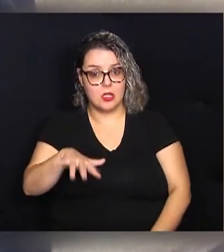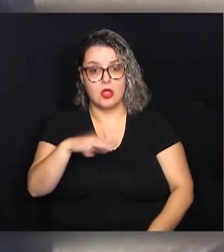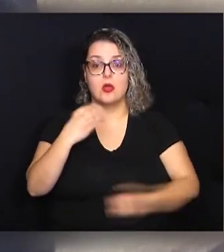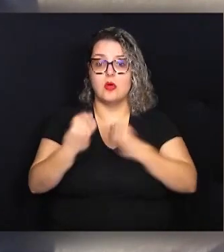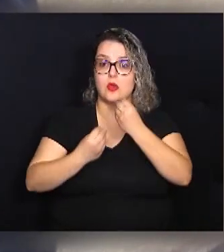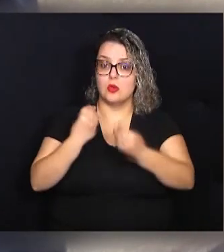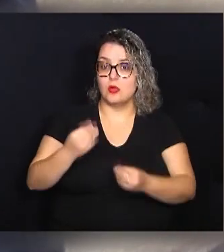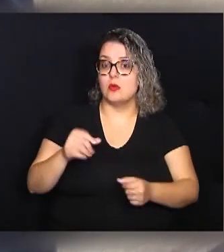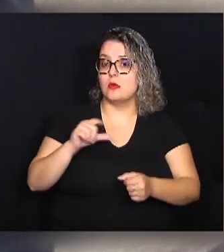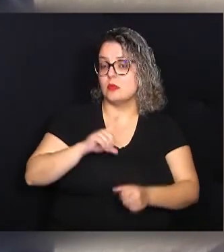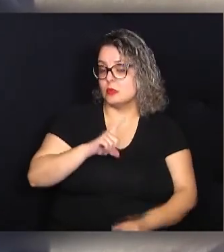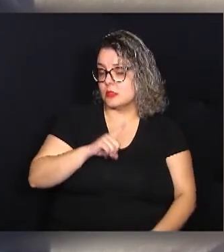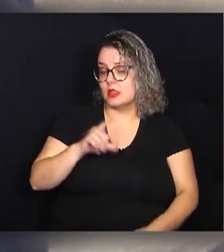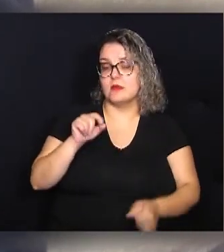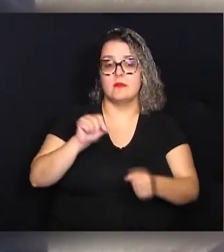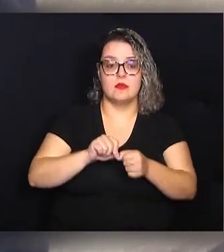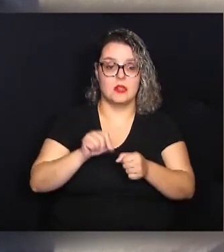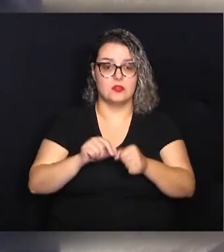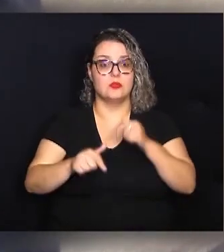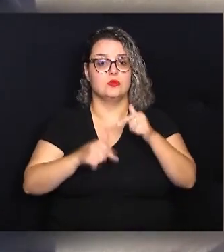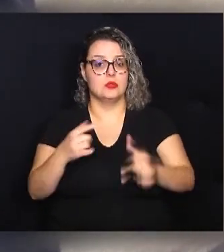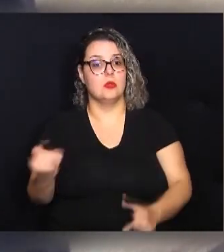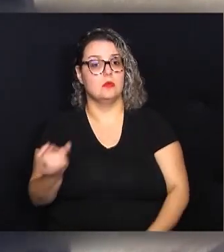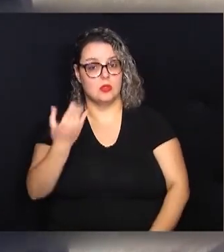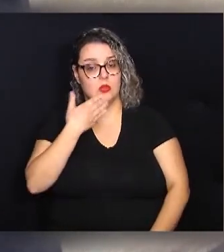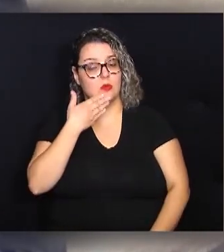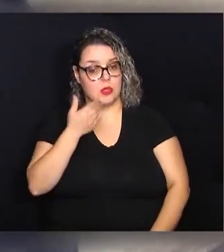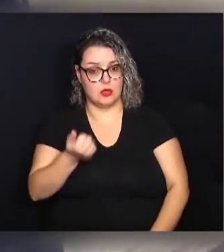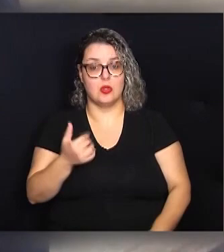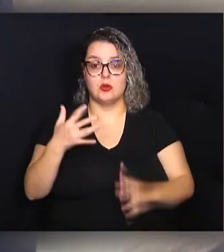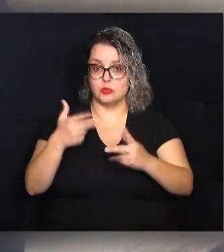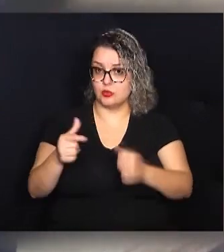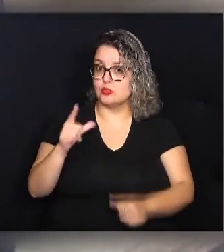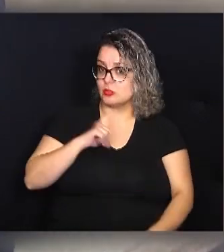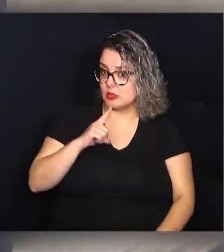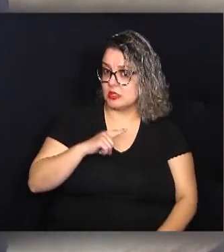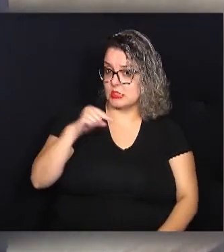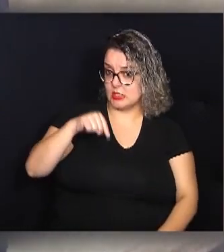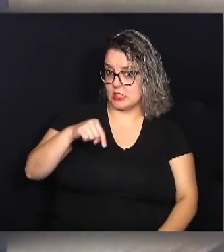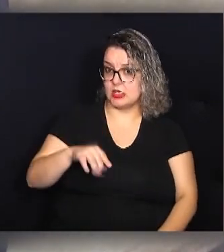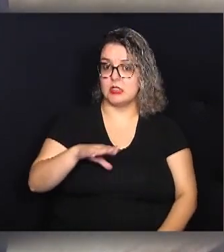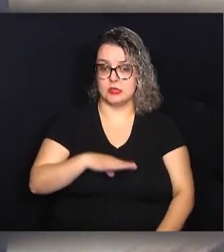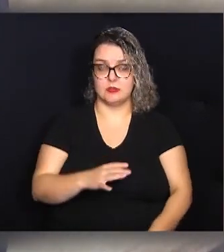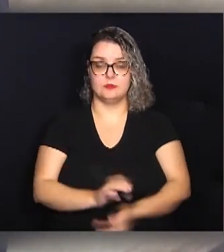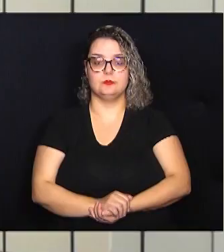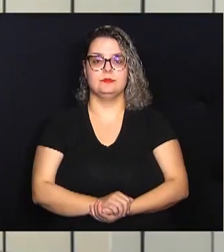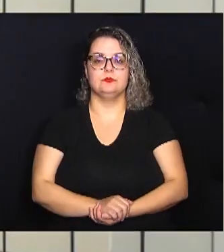têm feito um trabalho importante para melhorar aquilo que existe aqui no nosso município.